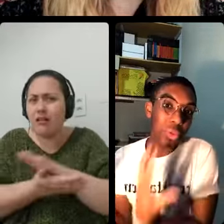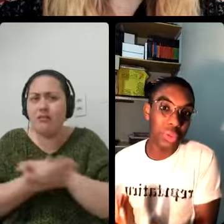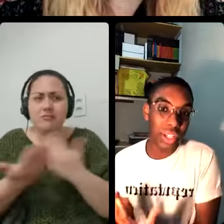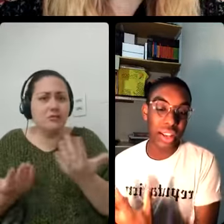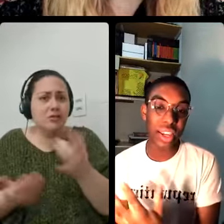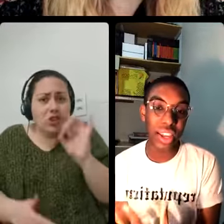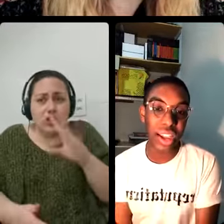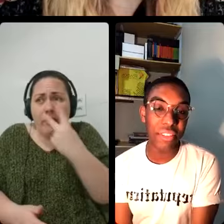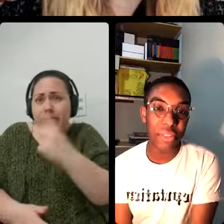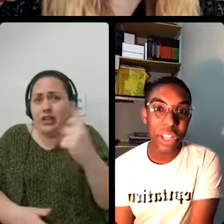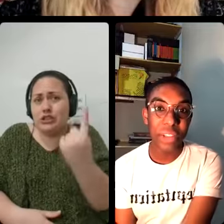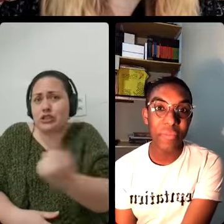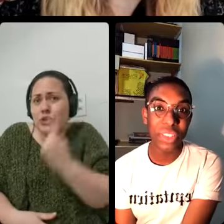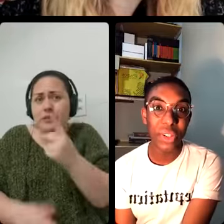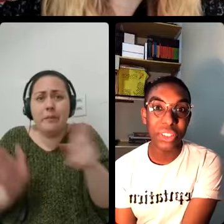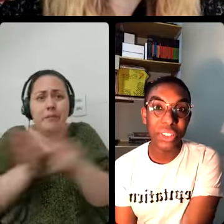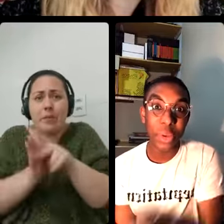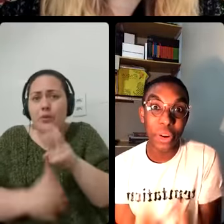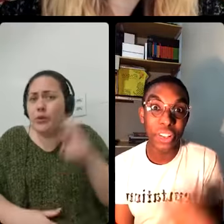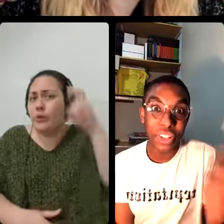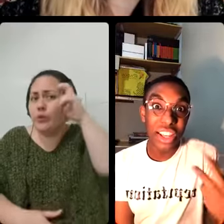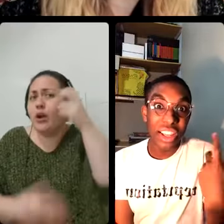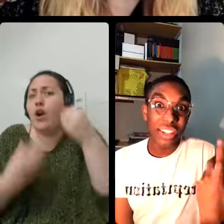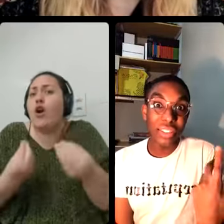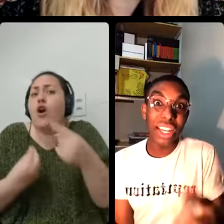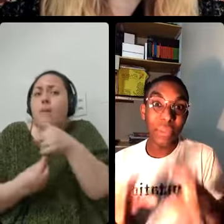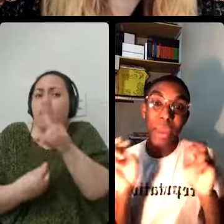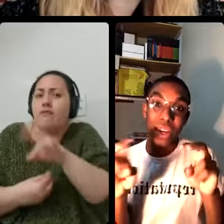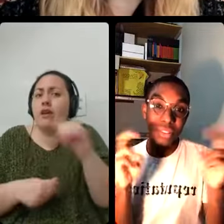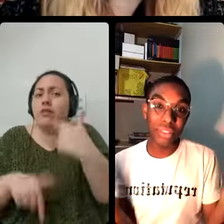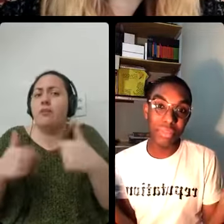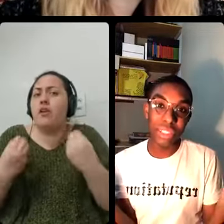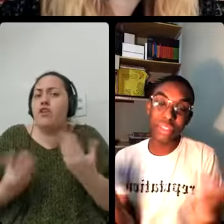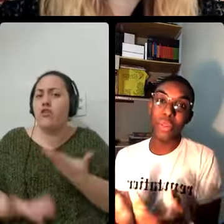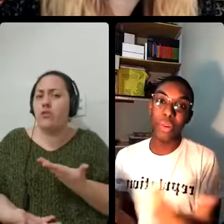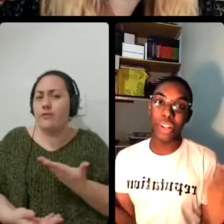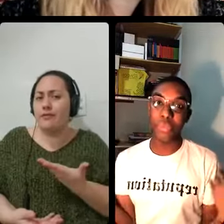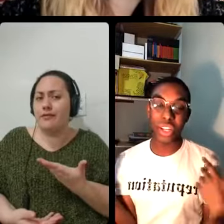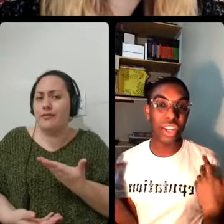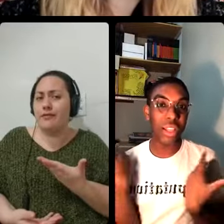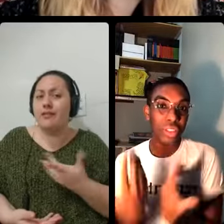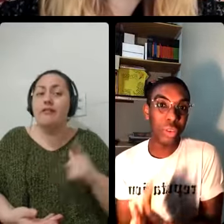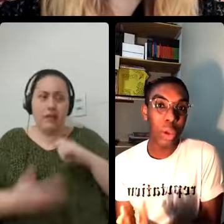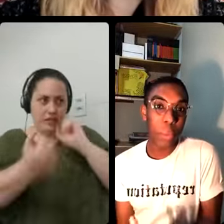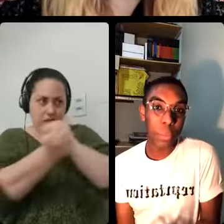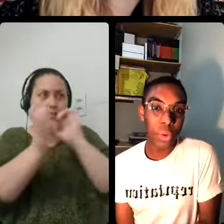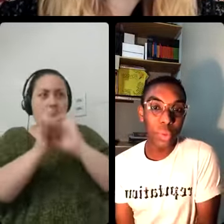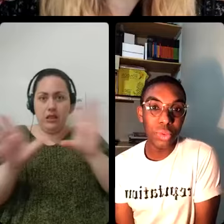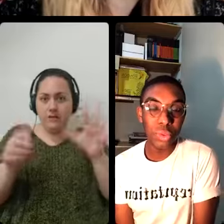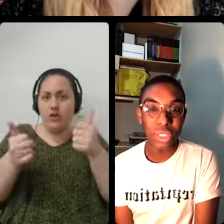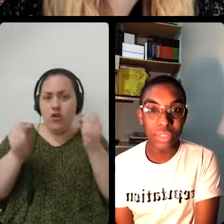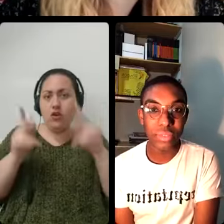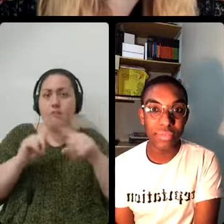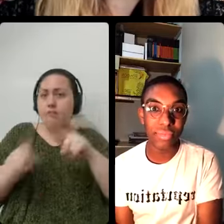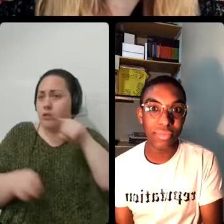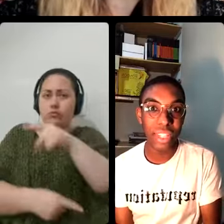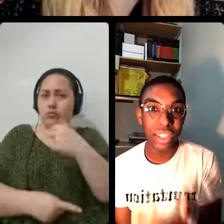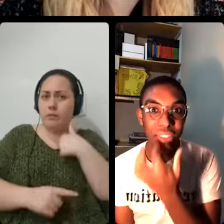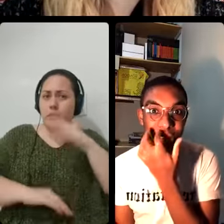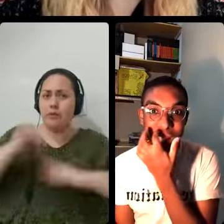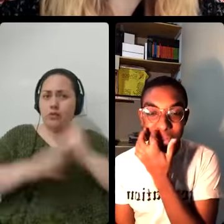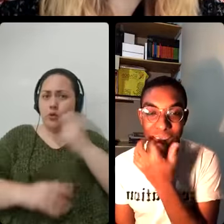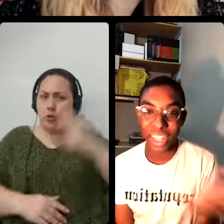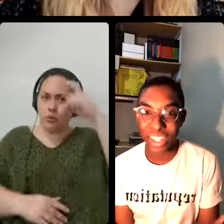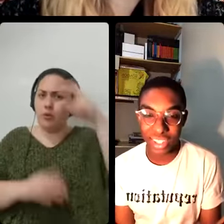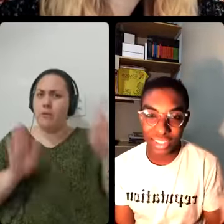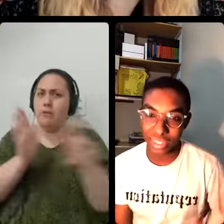mesmos, a cultura que eles carregavam. Então, se tu não pode, tu tá liberto, mas tu não pode praticar tua própria cultura, né?